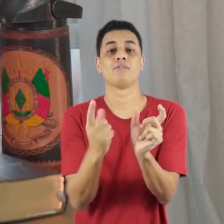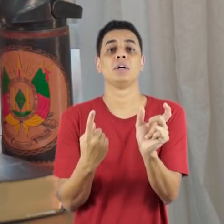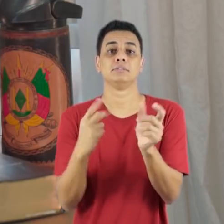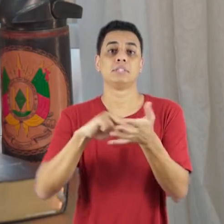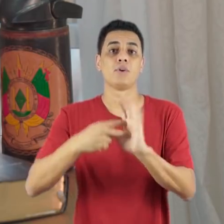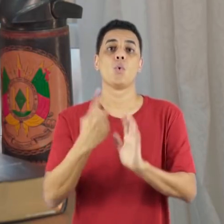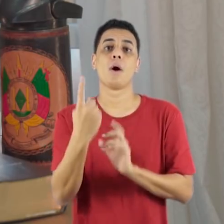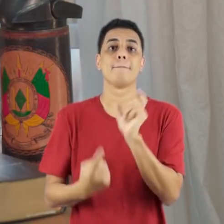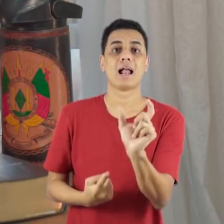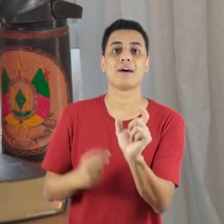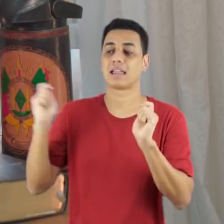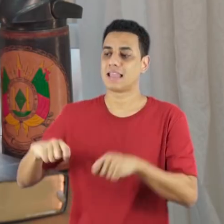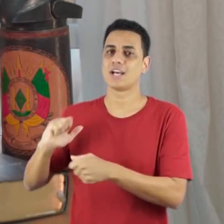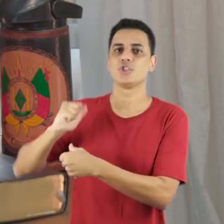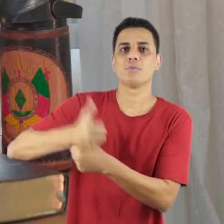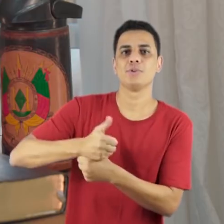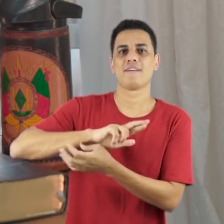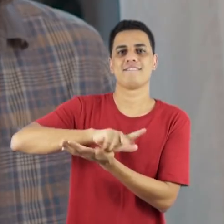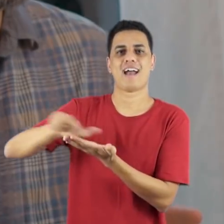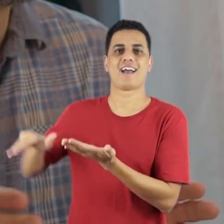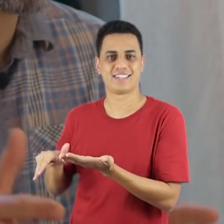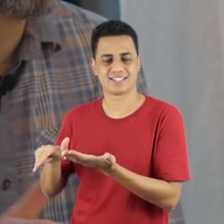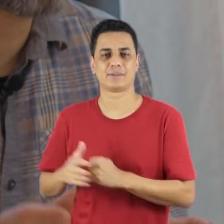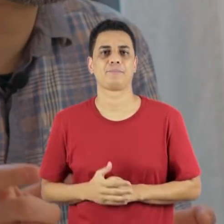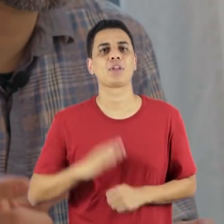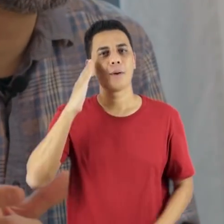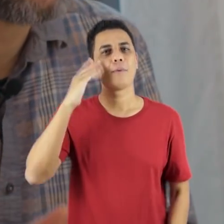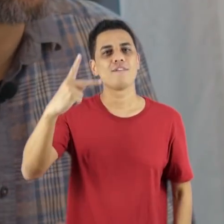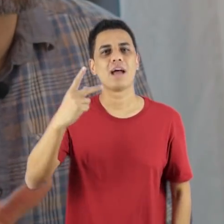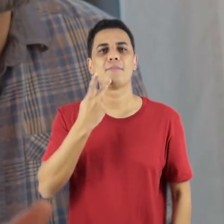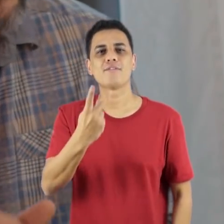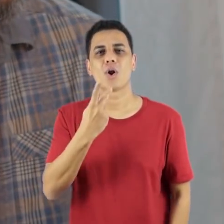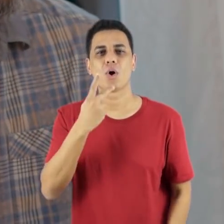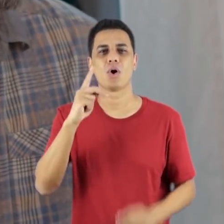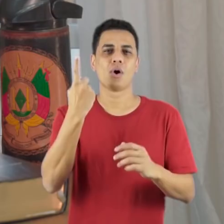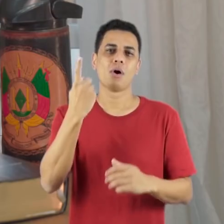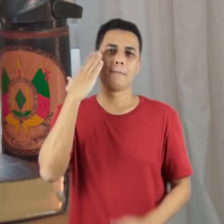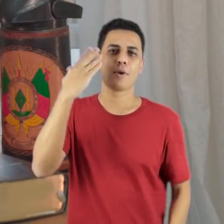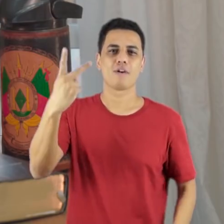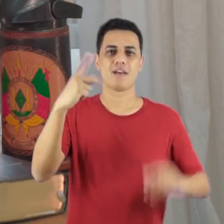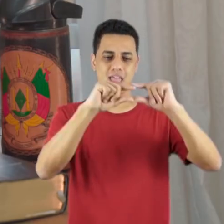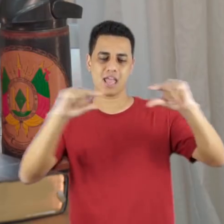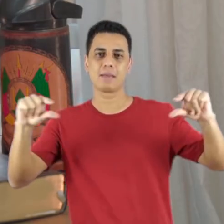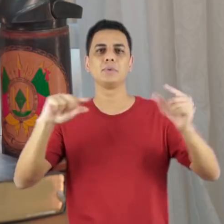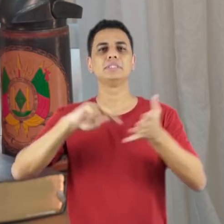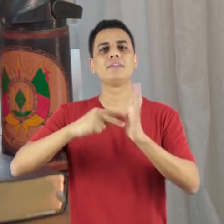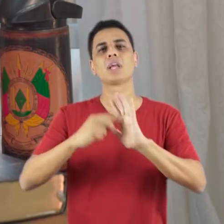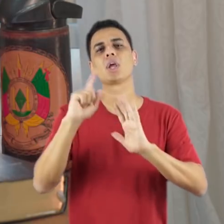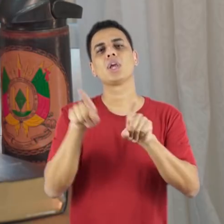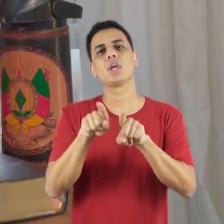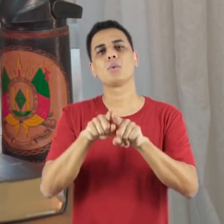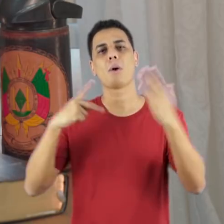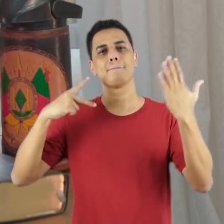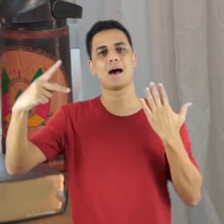muitas palavras. Como disse o pastor André ao abrir a série, que os provérbios são pequenas parábolas. Você certamente já usou um